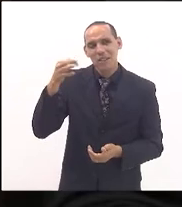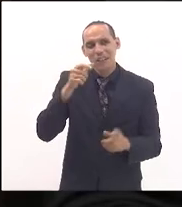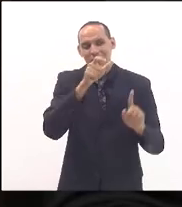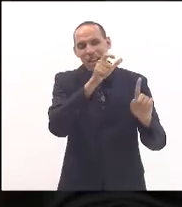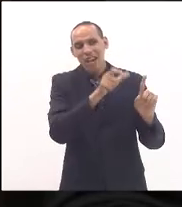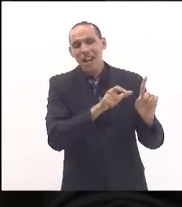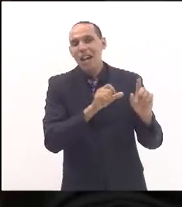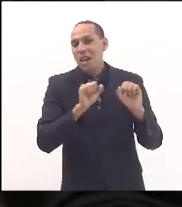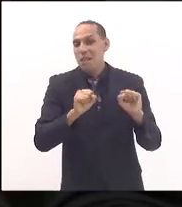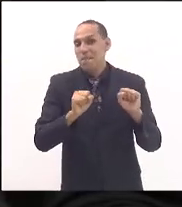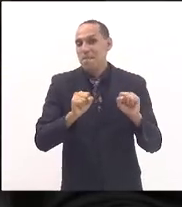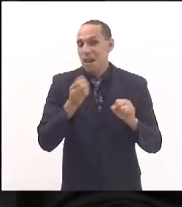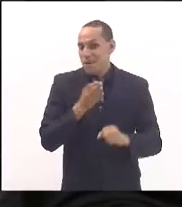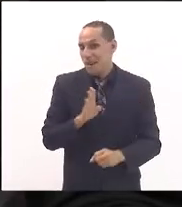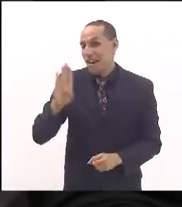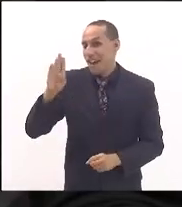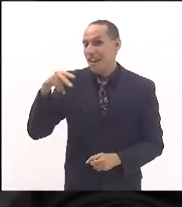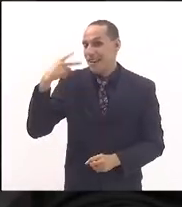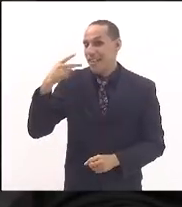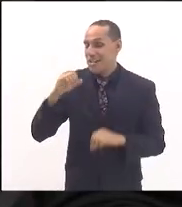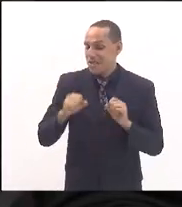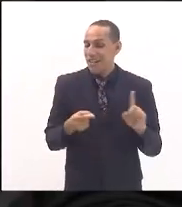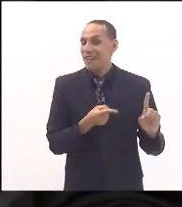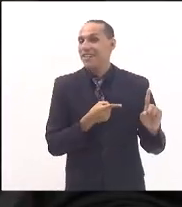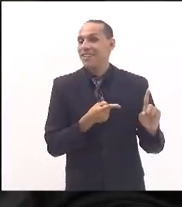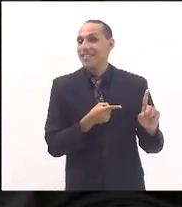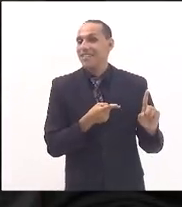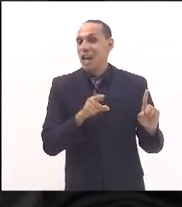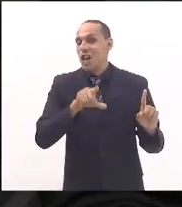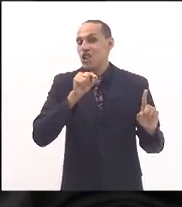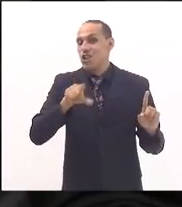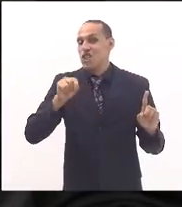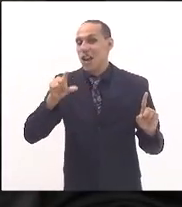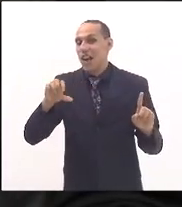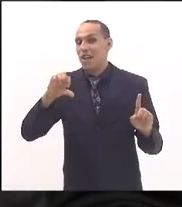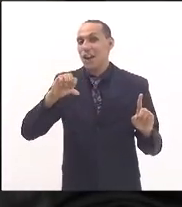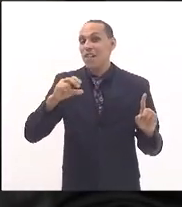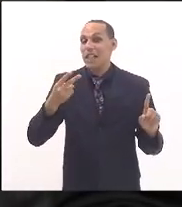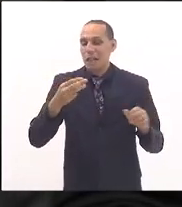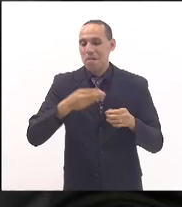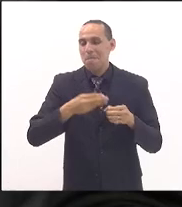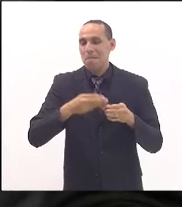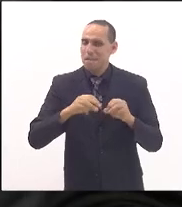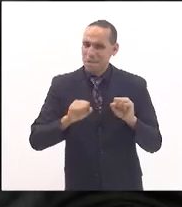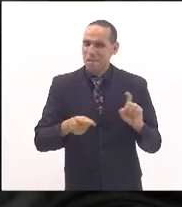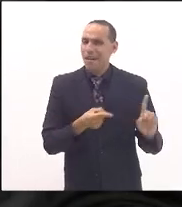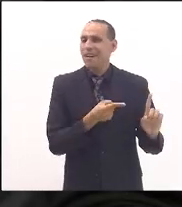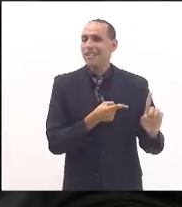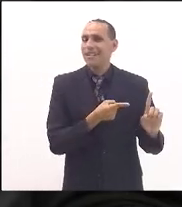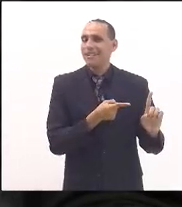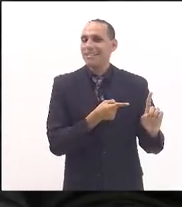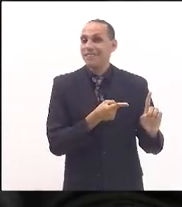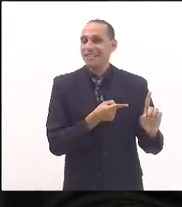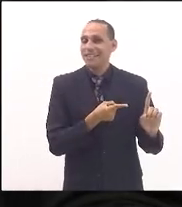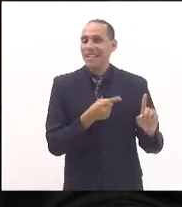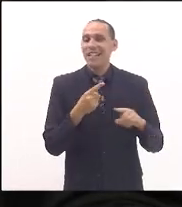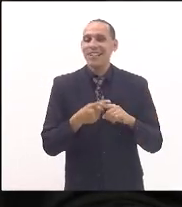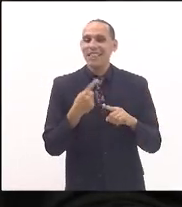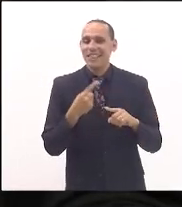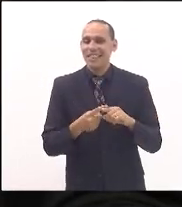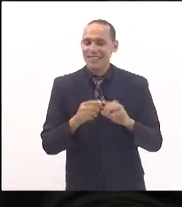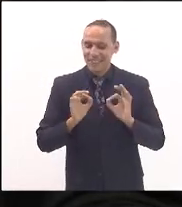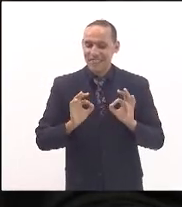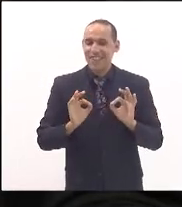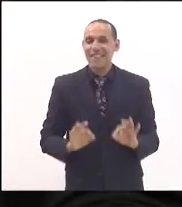Flávia pode ser candidata a vereadora pode escolher um dos 92 municípios do nosso Estado o que